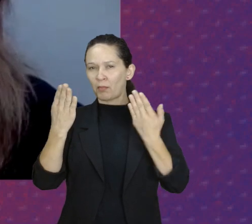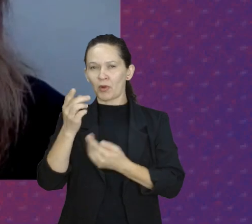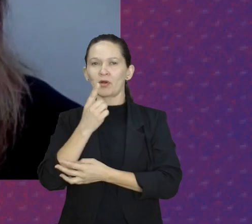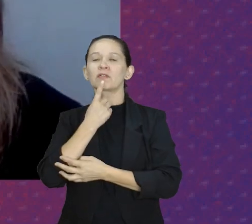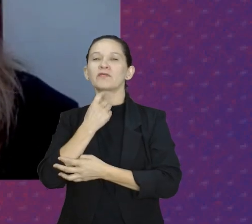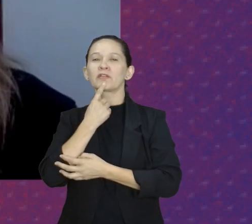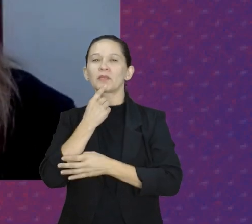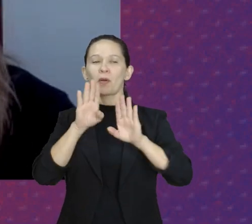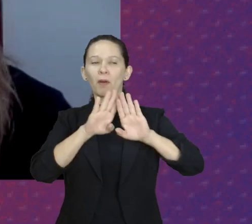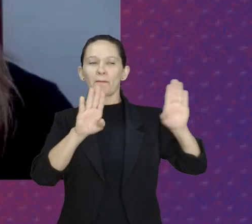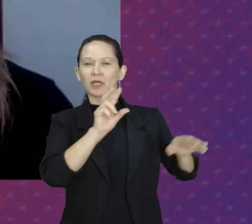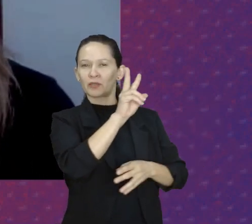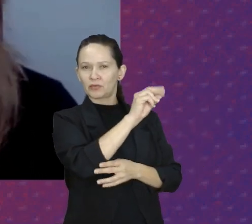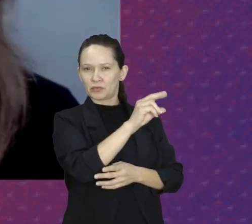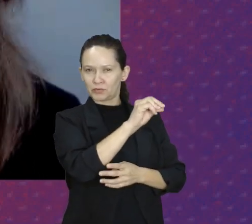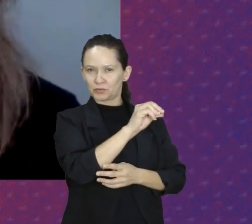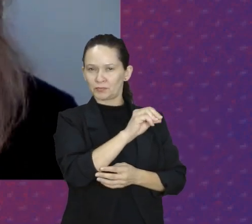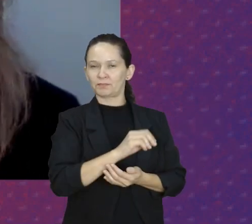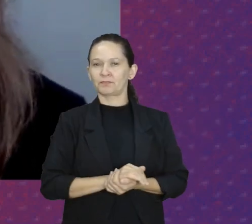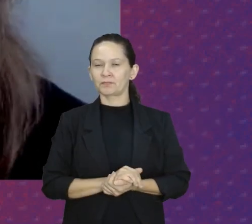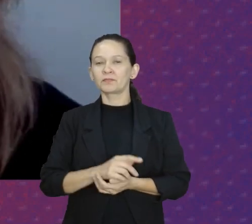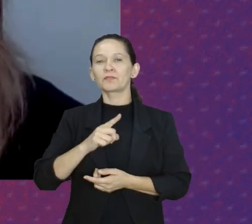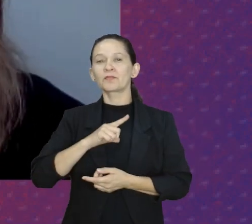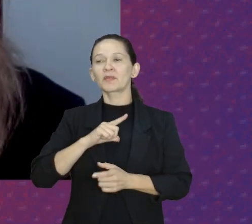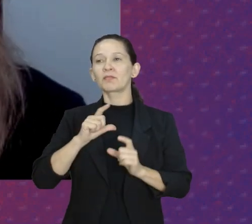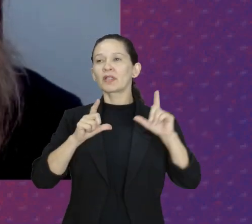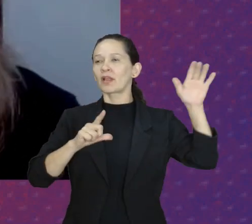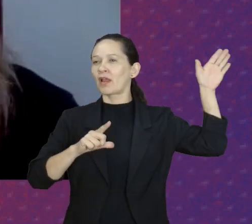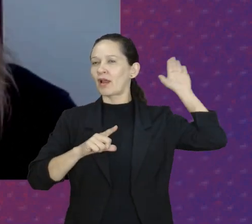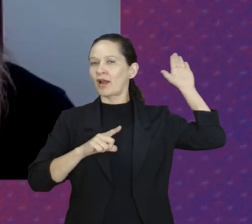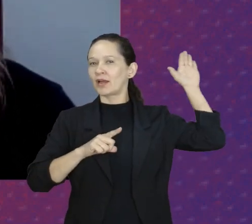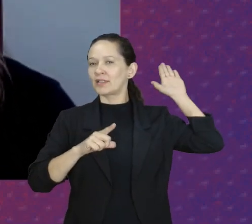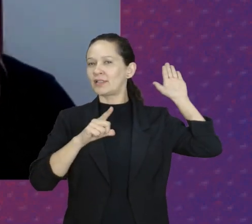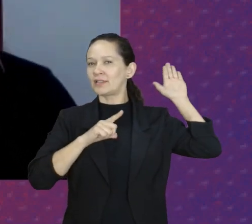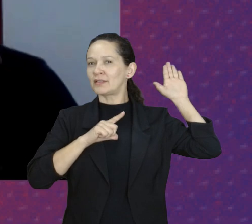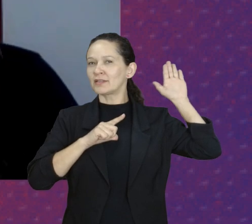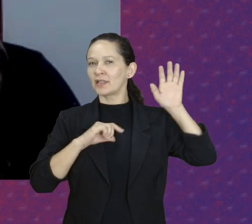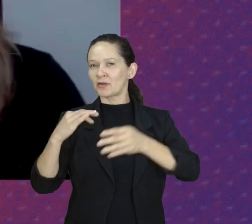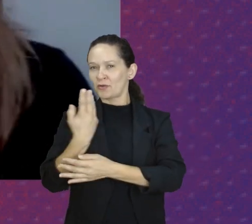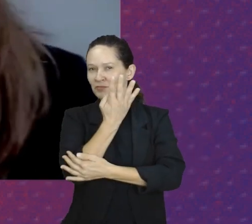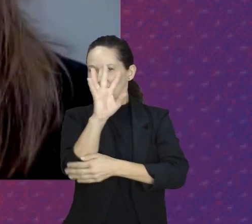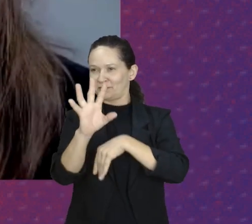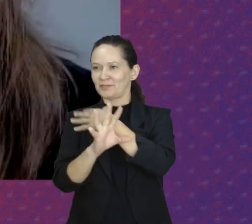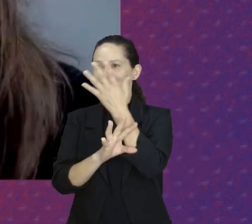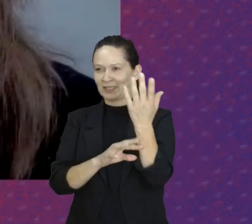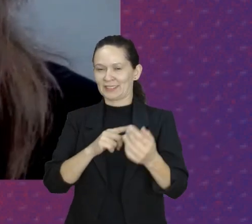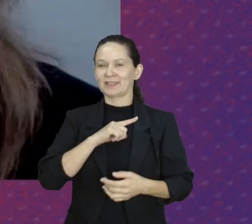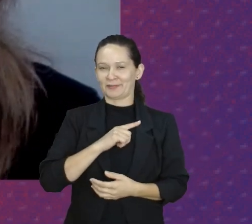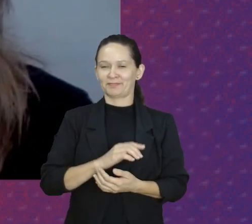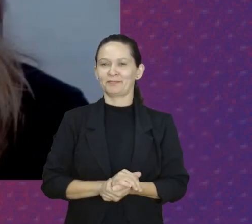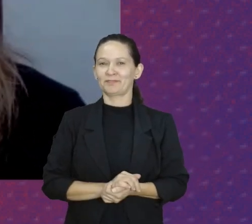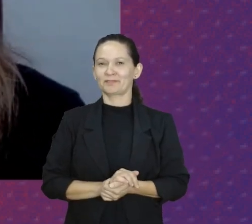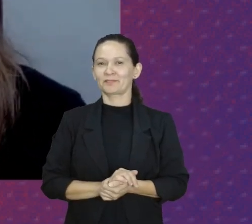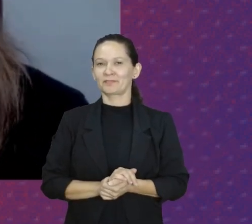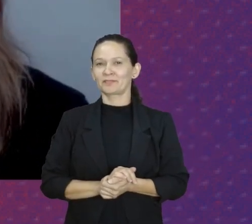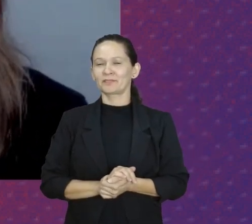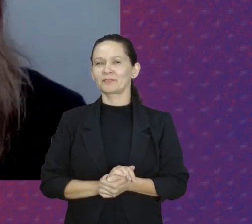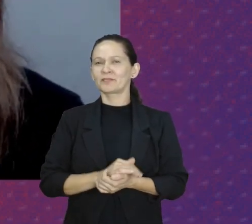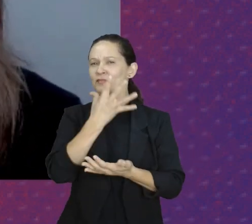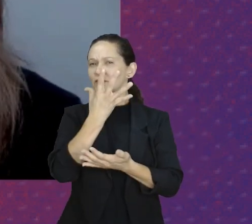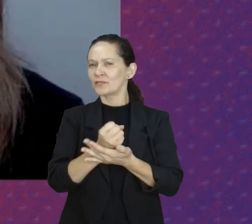uma parede azul e também uma planta. Eu vou gravar